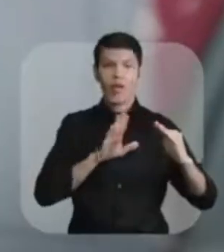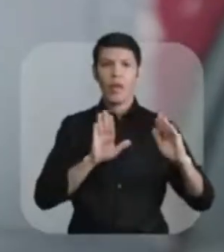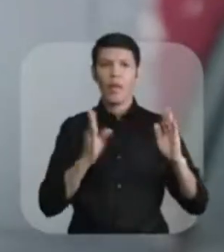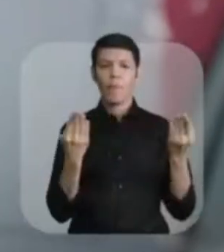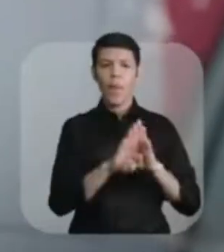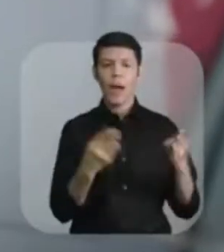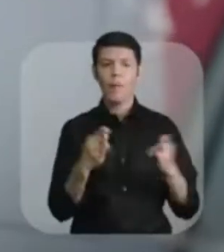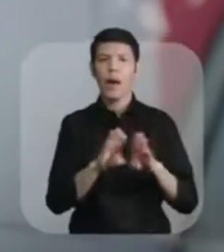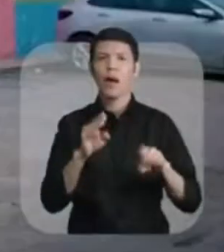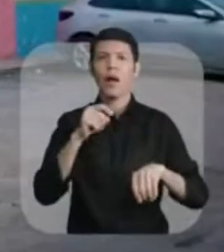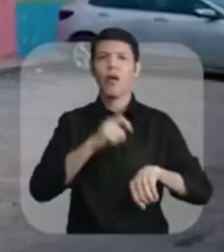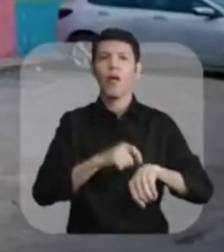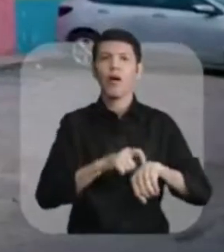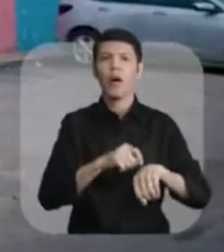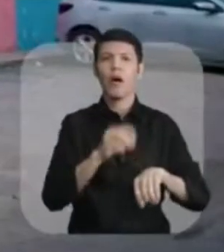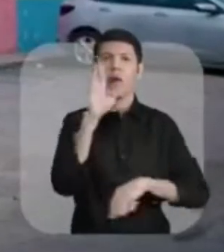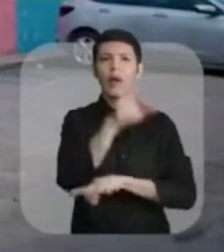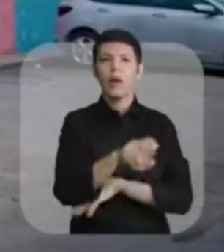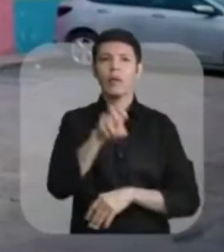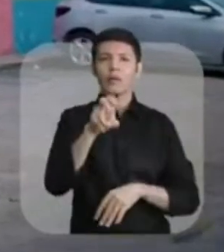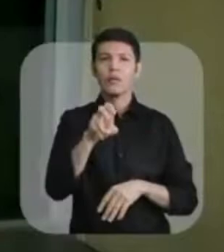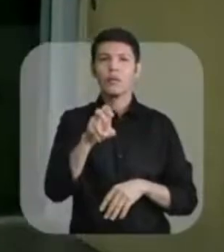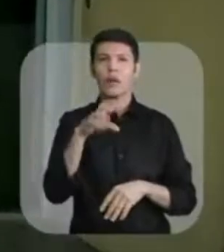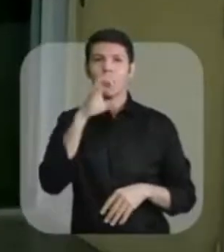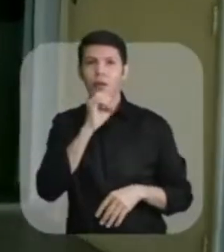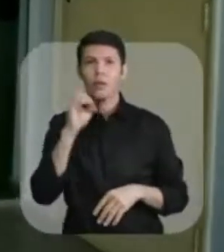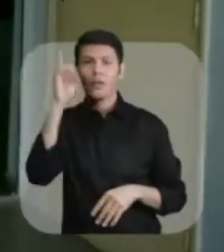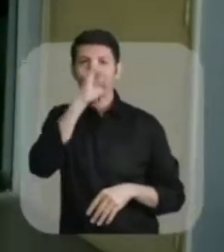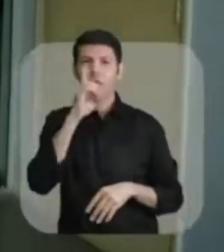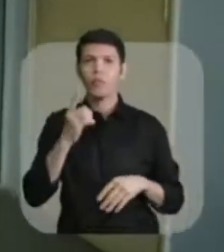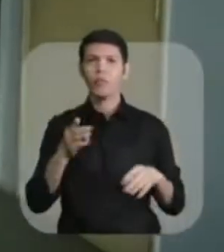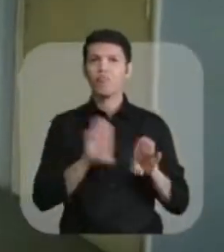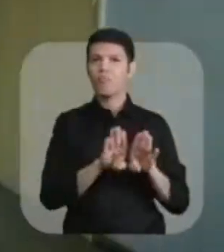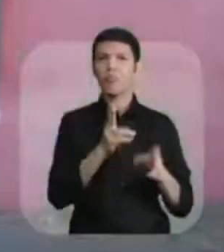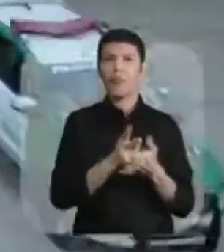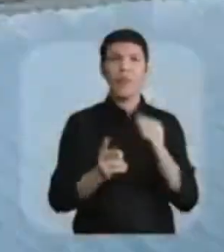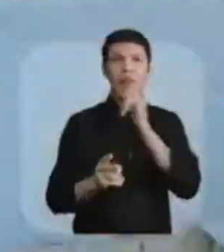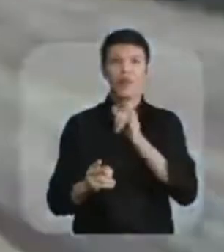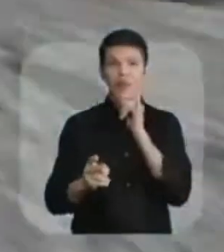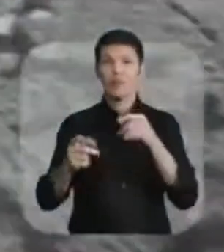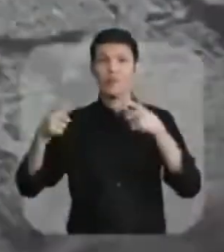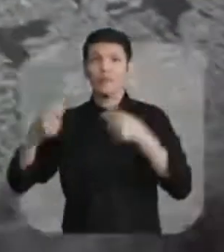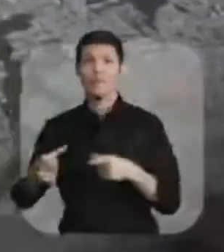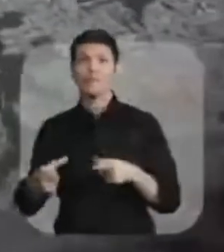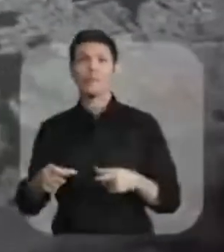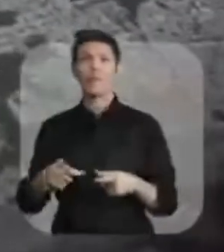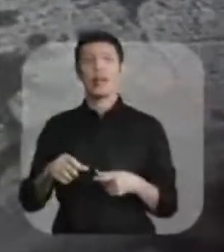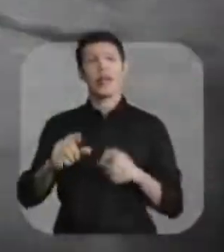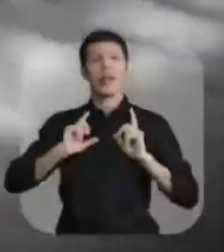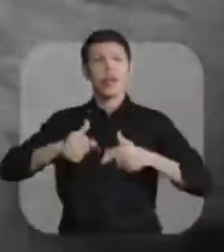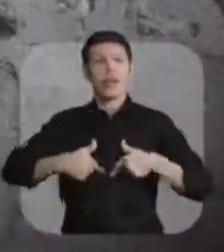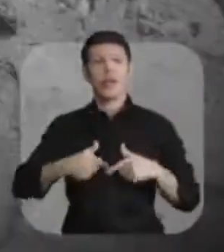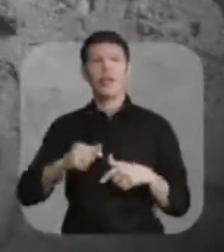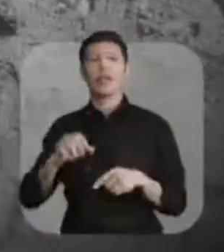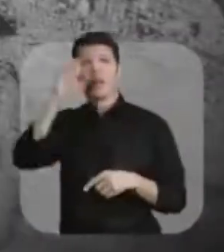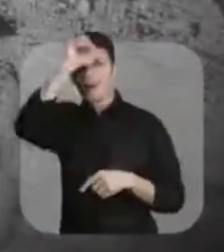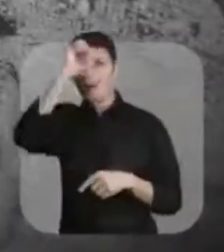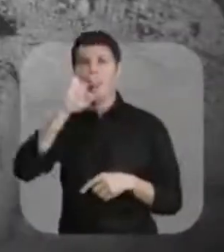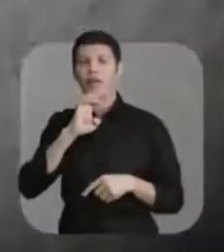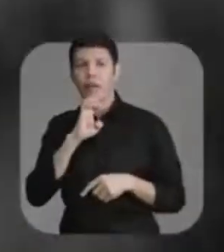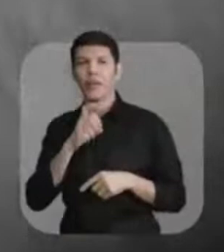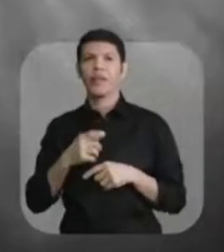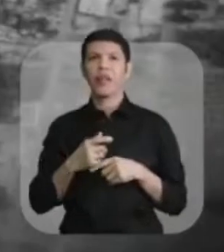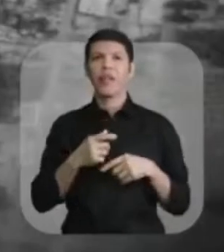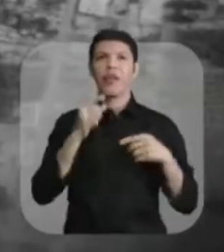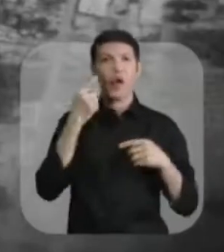às 17 horas durante a semana e aos sábados e domingos a maioria não abre. Como é o caso em Novo Israel e Santa